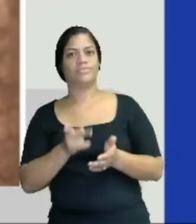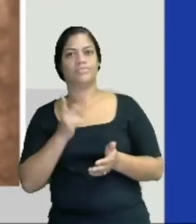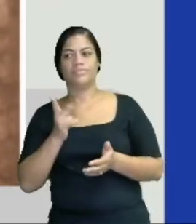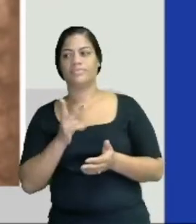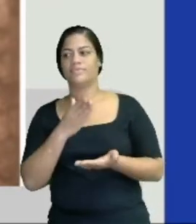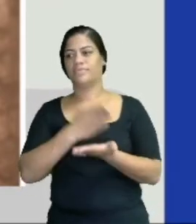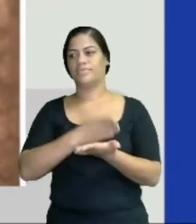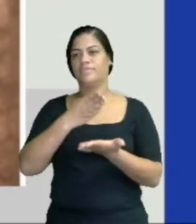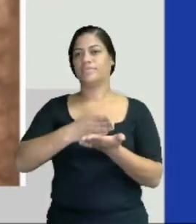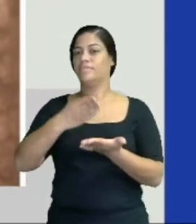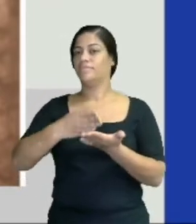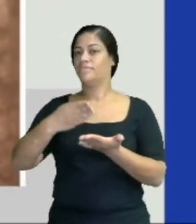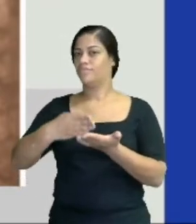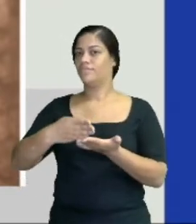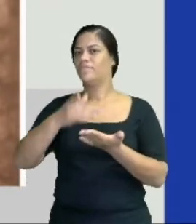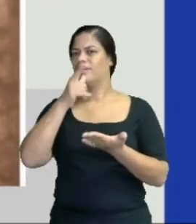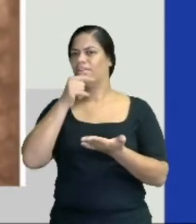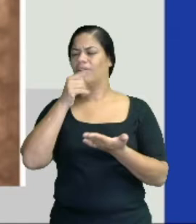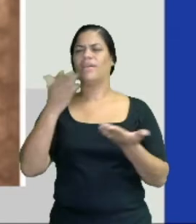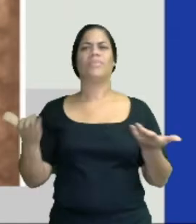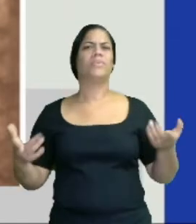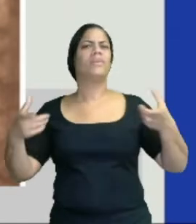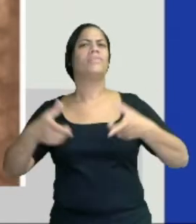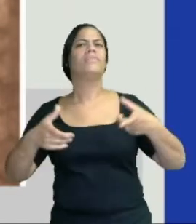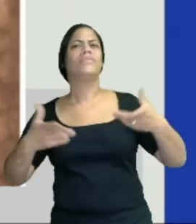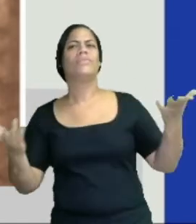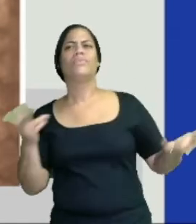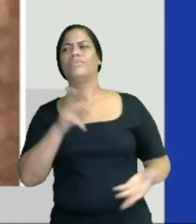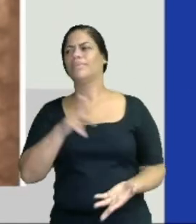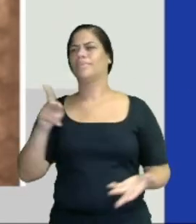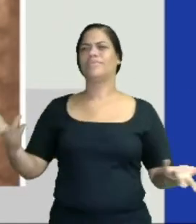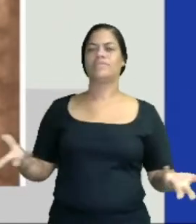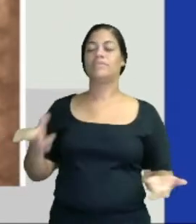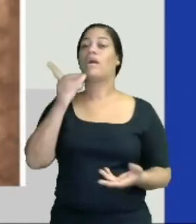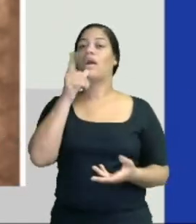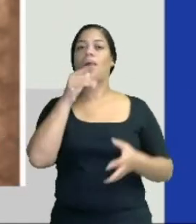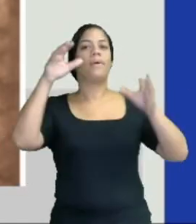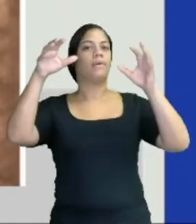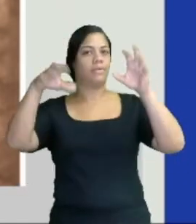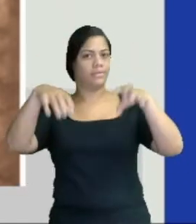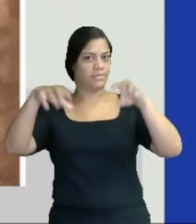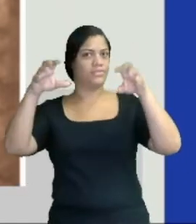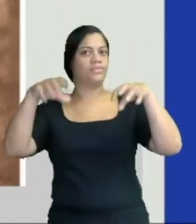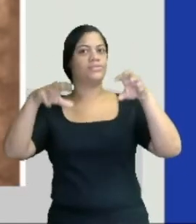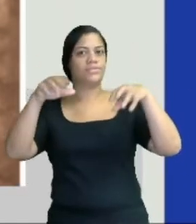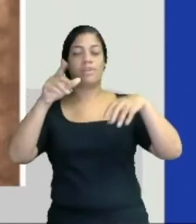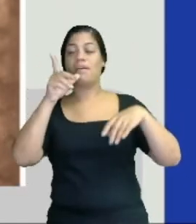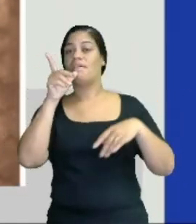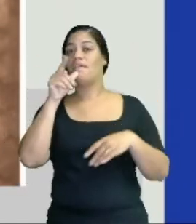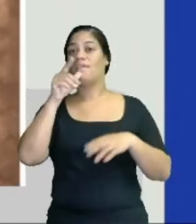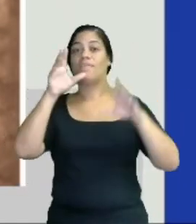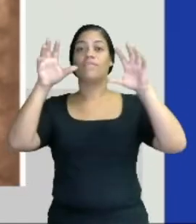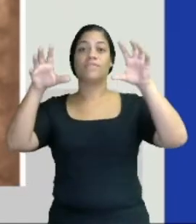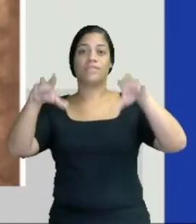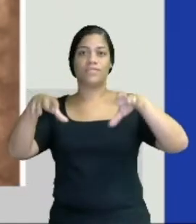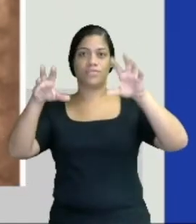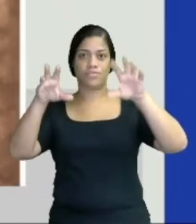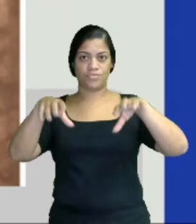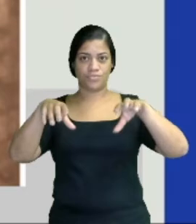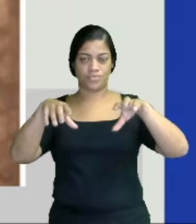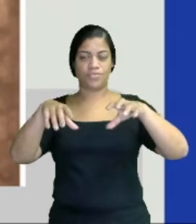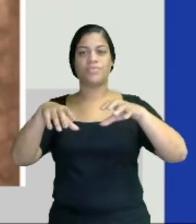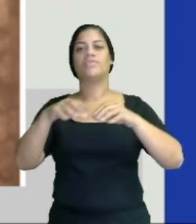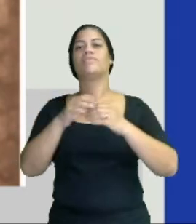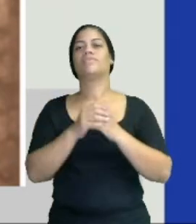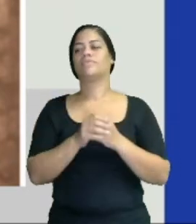eles dividem as águas. Dividem as águas de onde, professora? As águas da chuva, certo? As águas da chuva, quando caem